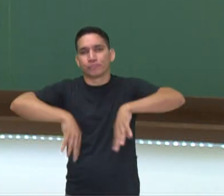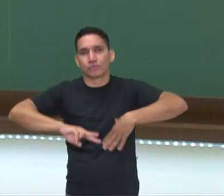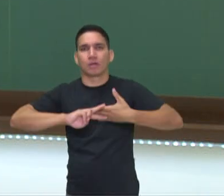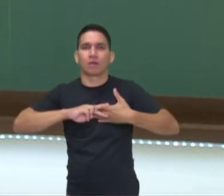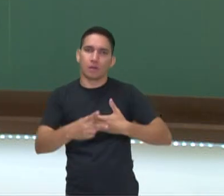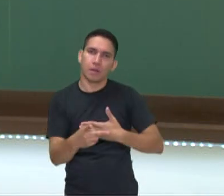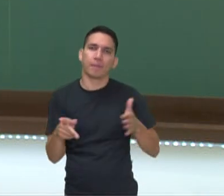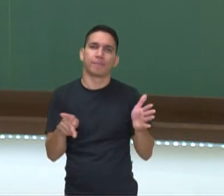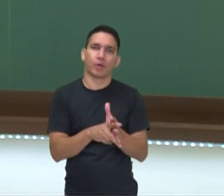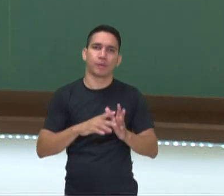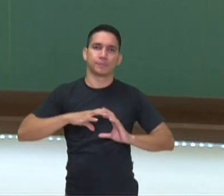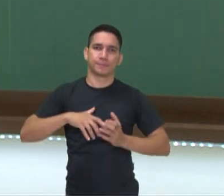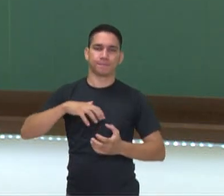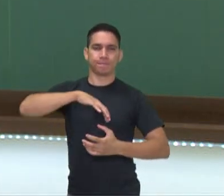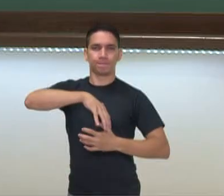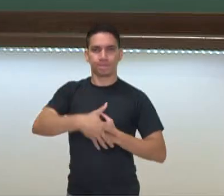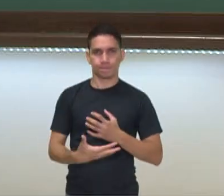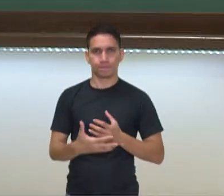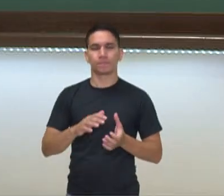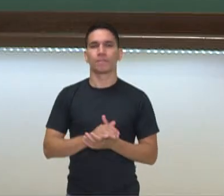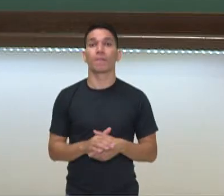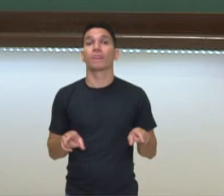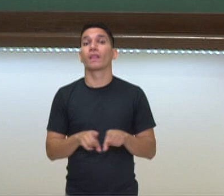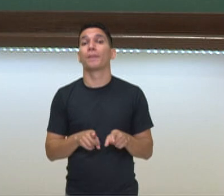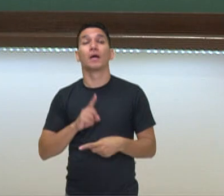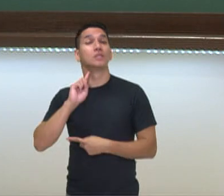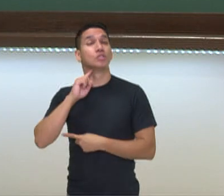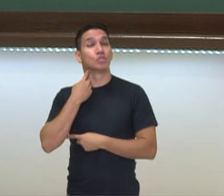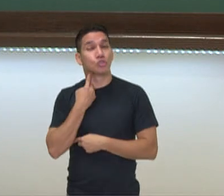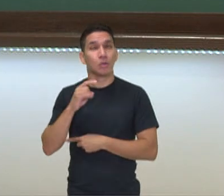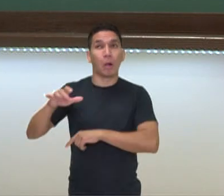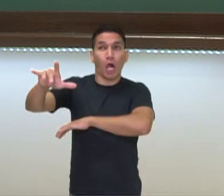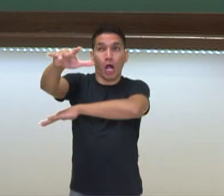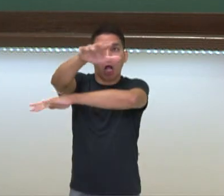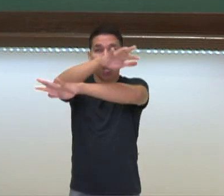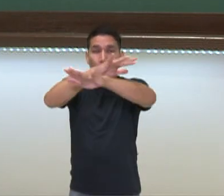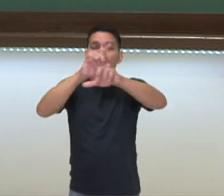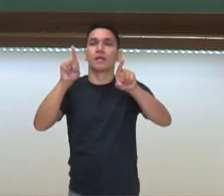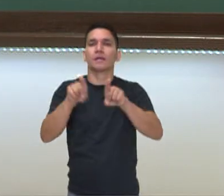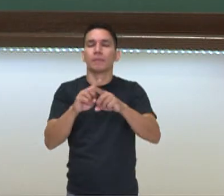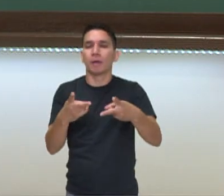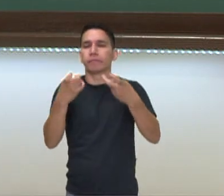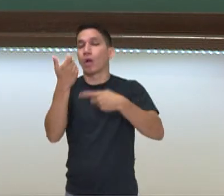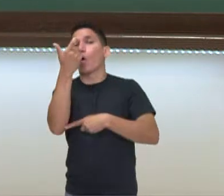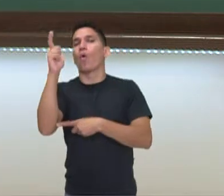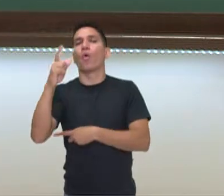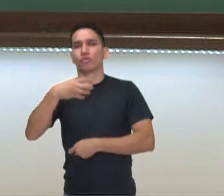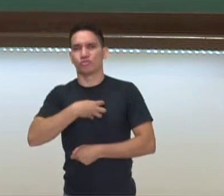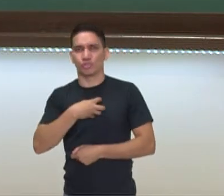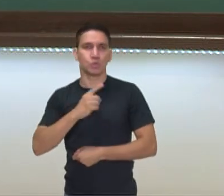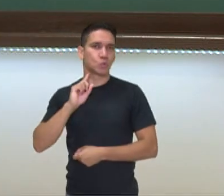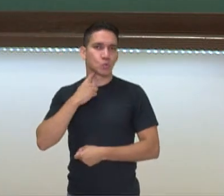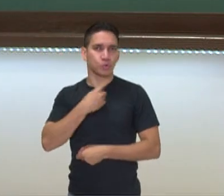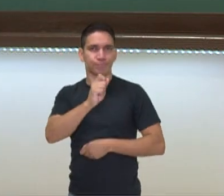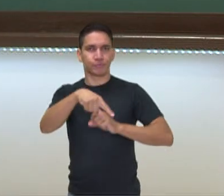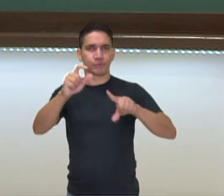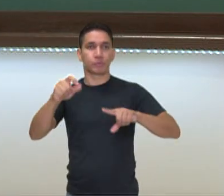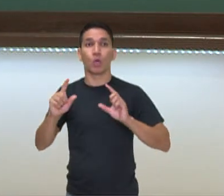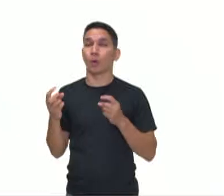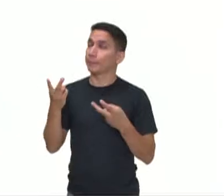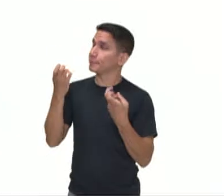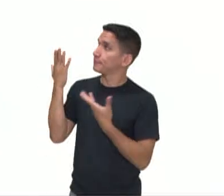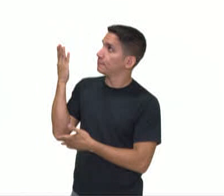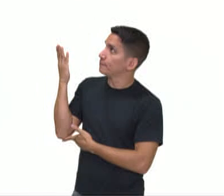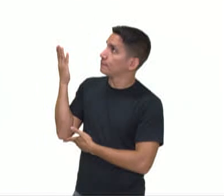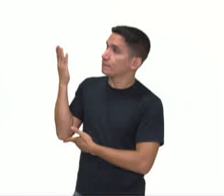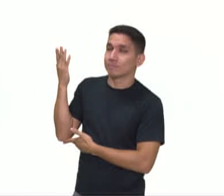contaminação da atmosfera. Além da poluição da atmosfera, a poluição do ar, nós vamos perceber outras formas de poluição, que conforme você vê na